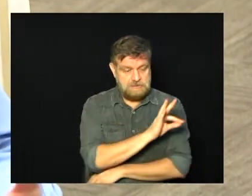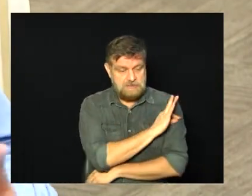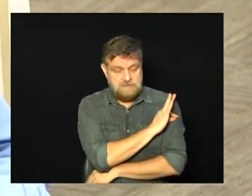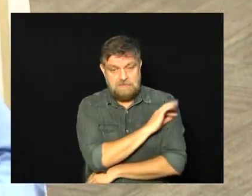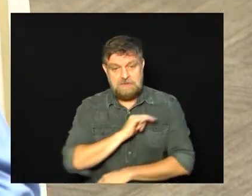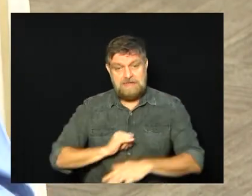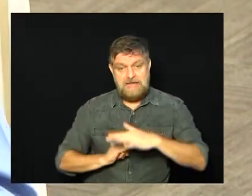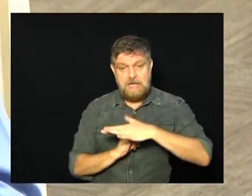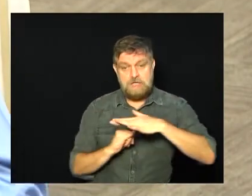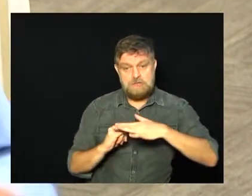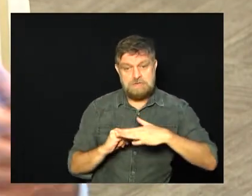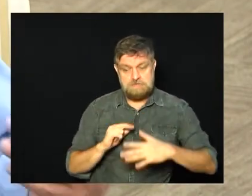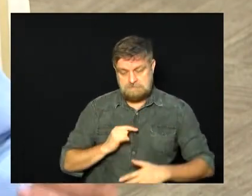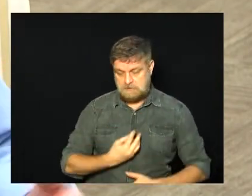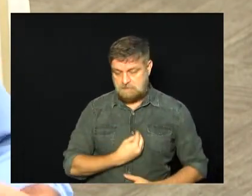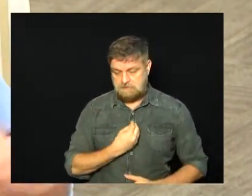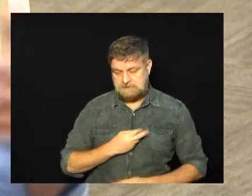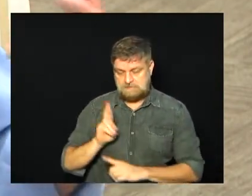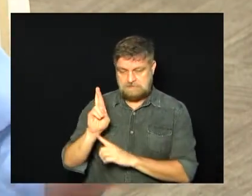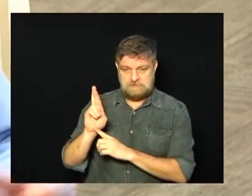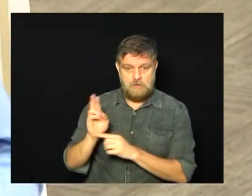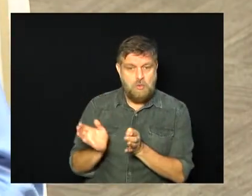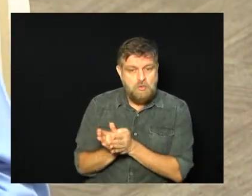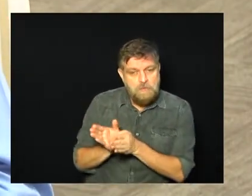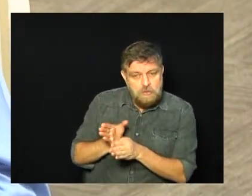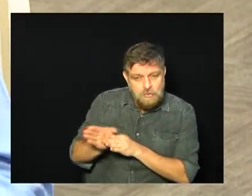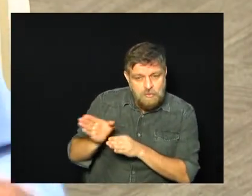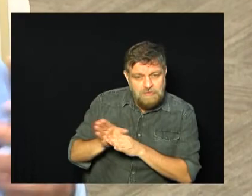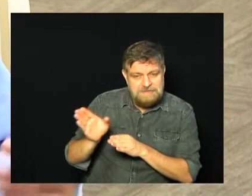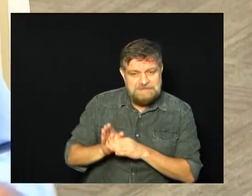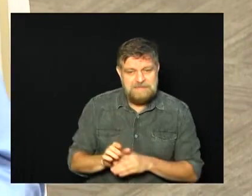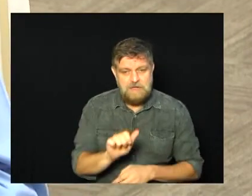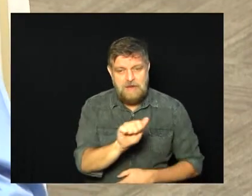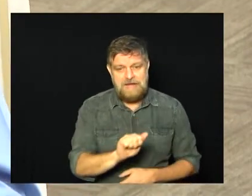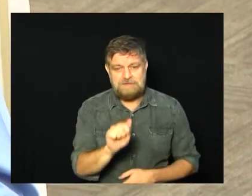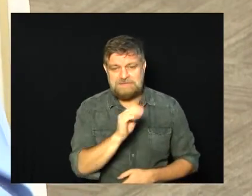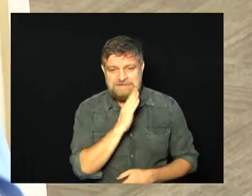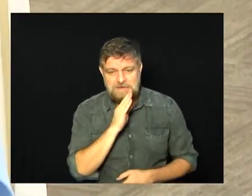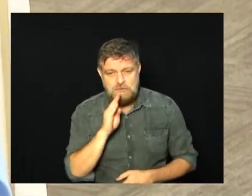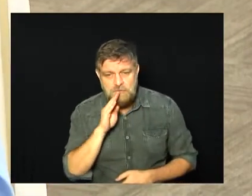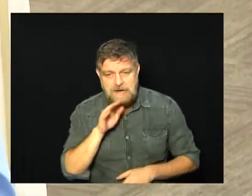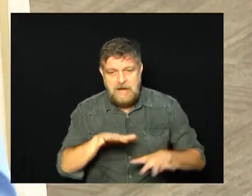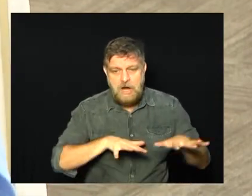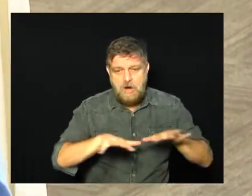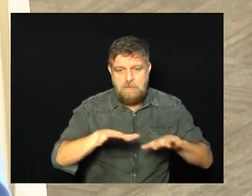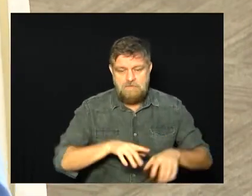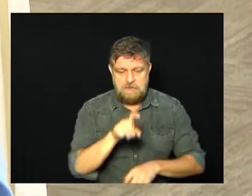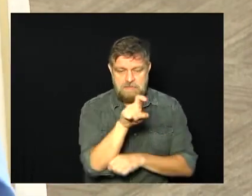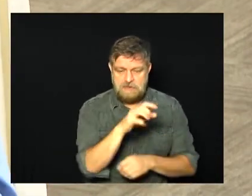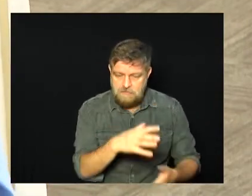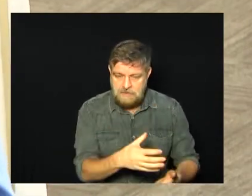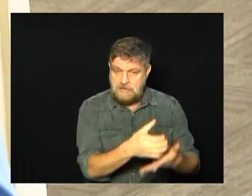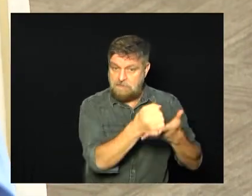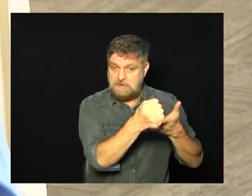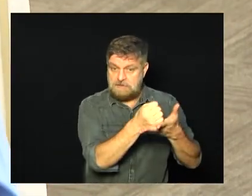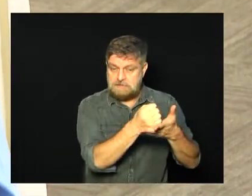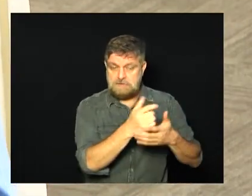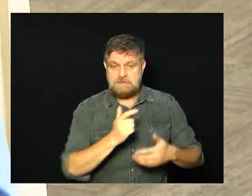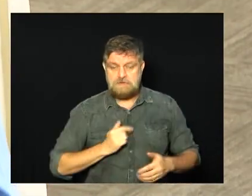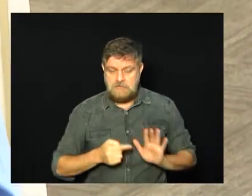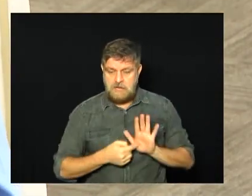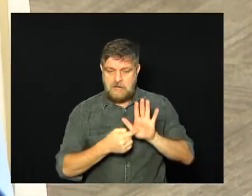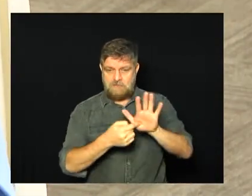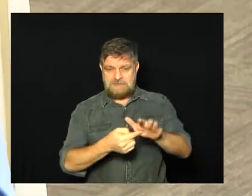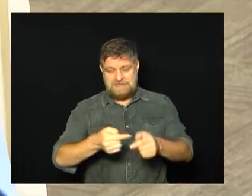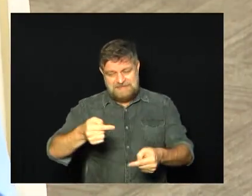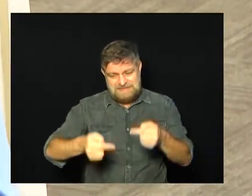entidades que aqui estiveram presentes, como o CMDU, a Brasel, o Movimento Resgate Cambuí, mostrando que essa discussão é